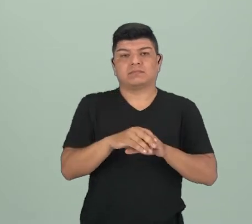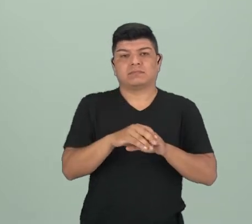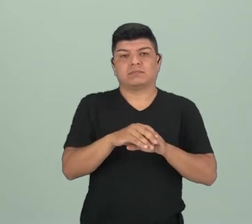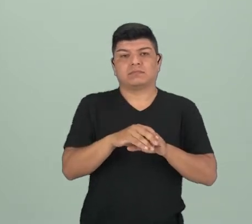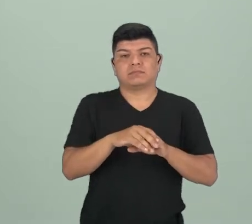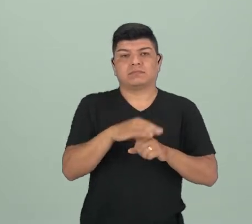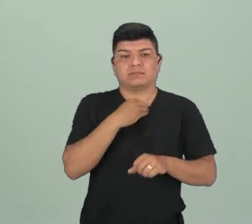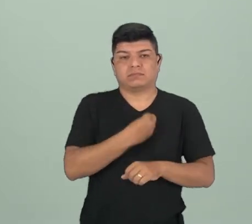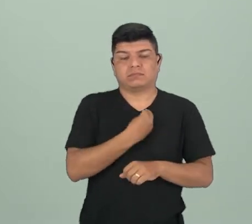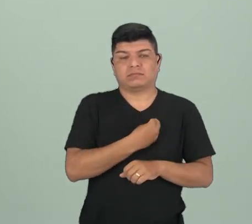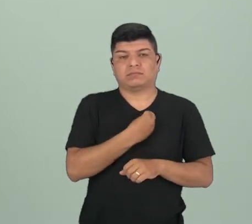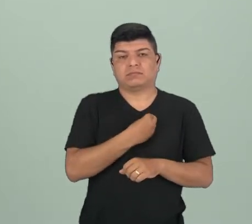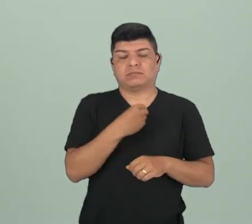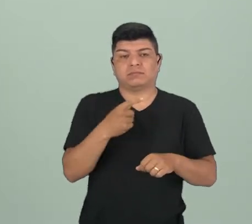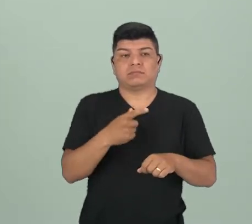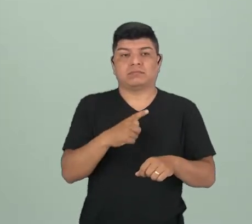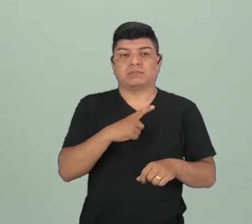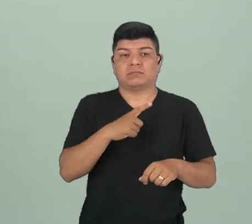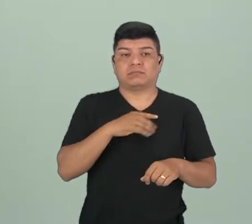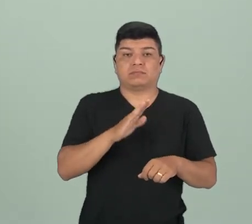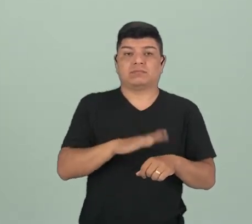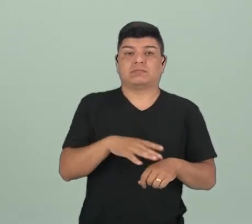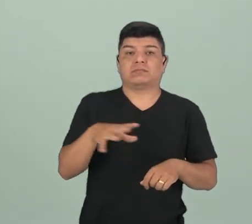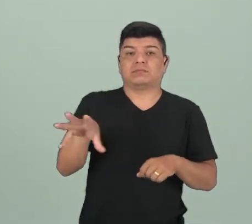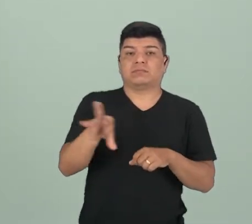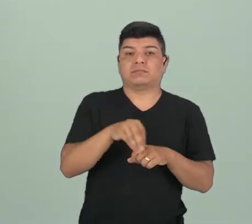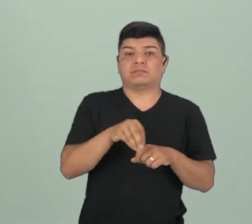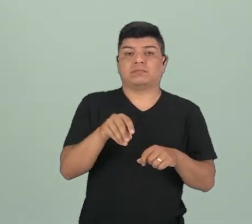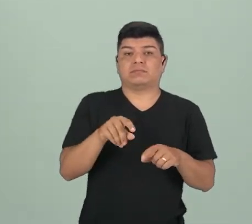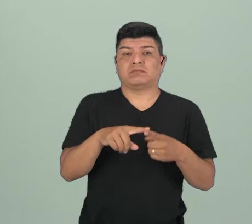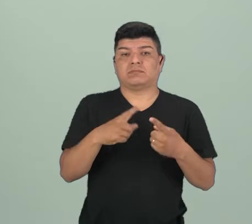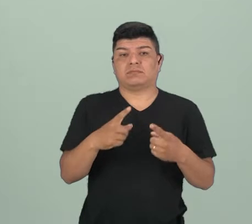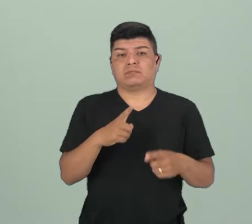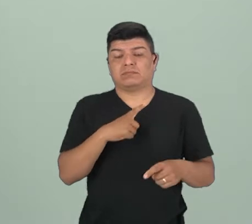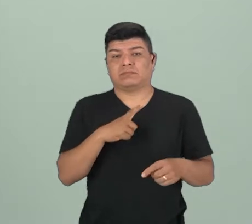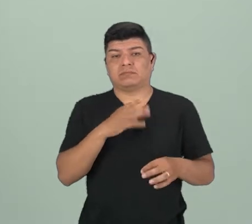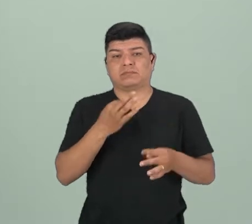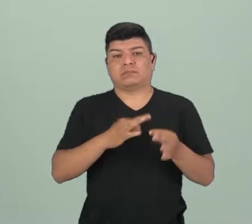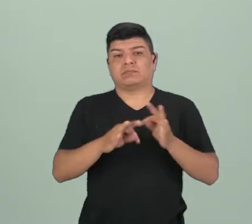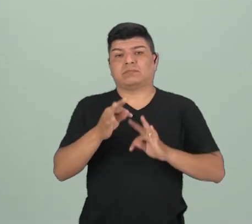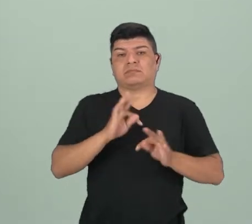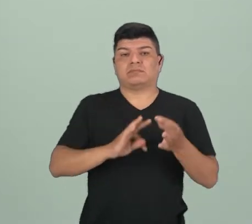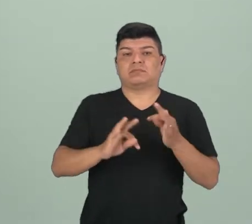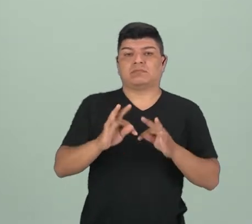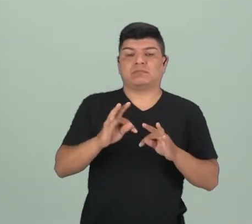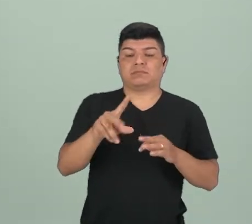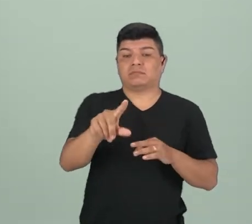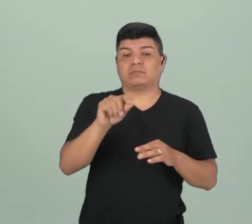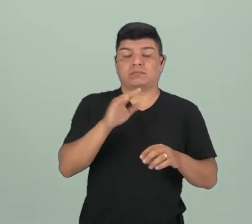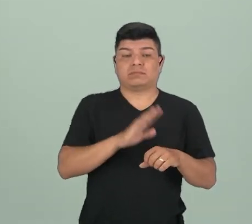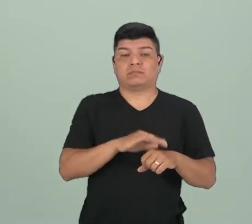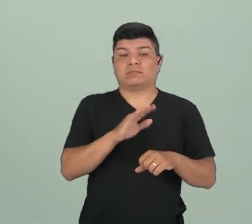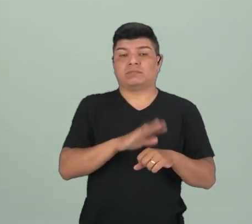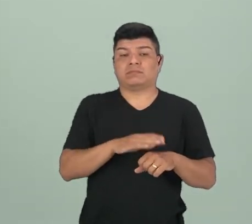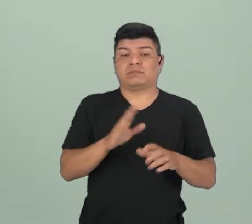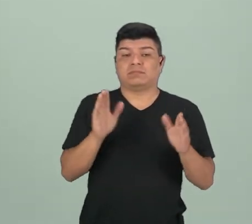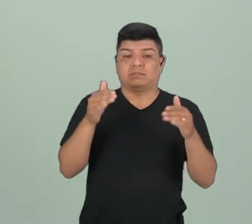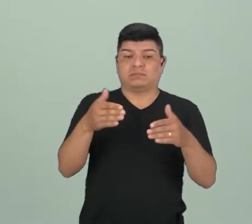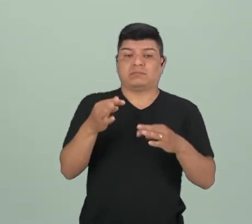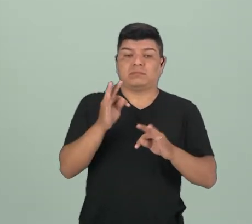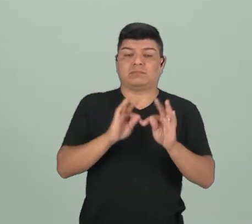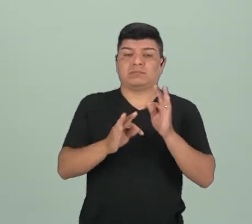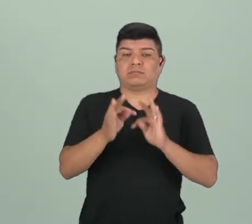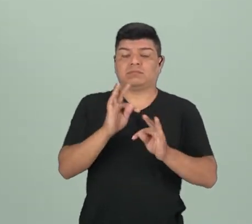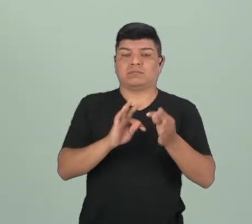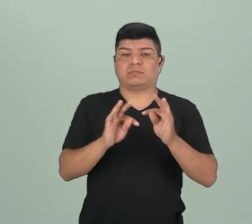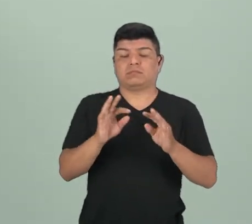áreas afins, né, que nós temos mais afinidade. Tem a galerinha que tem mais afinidade para tecnologia, então prefere mais aí, né,